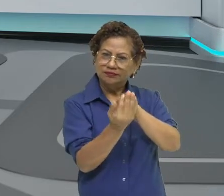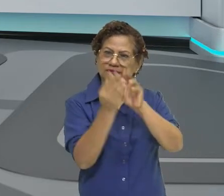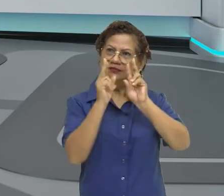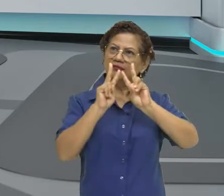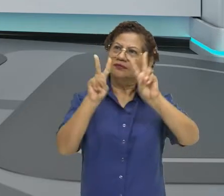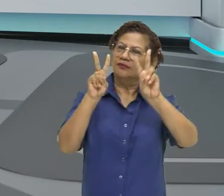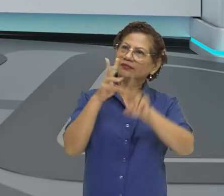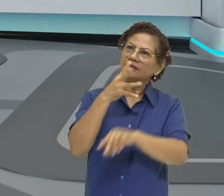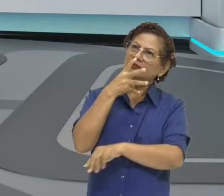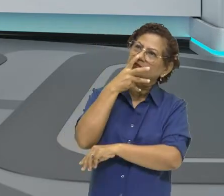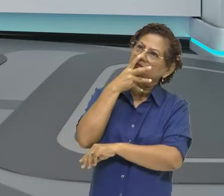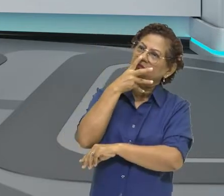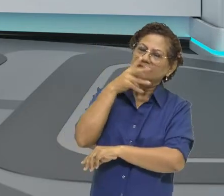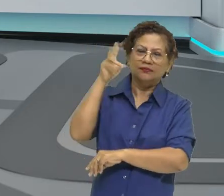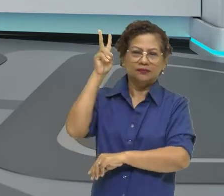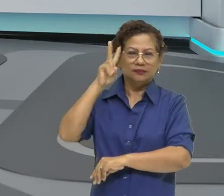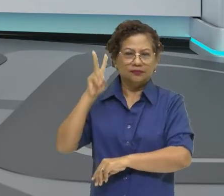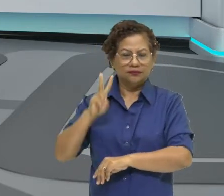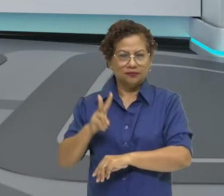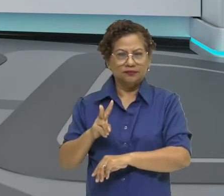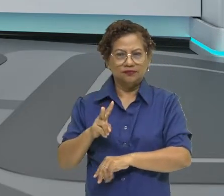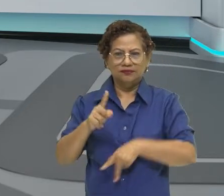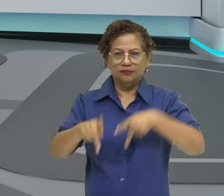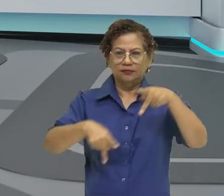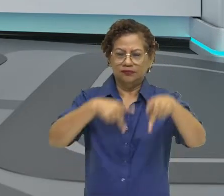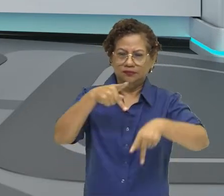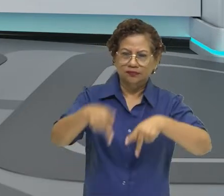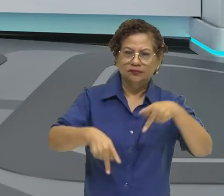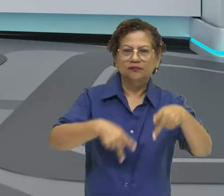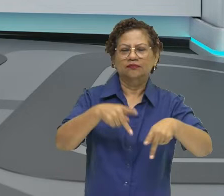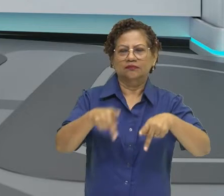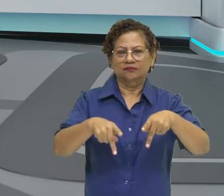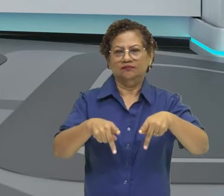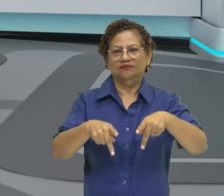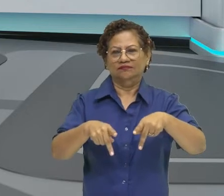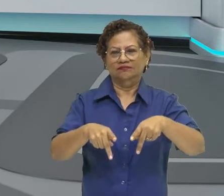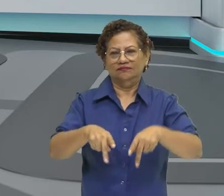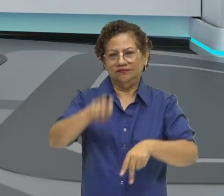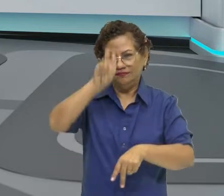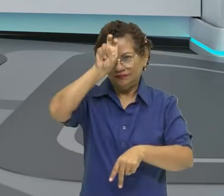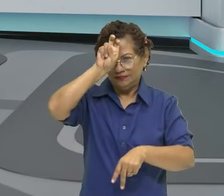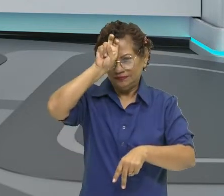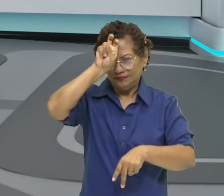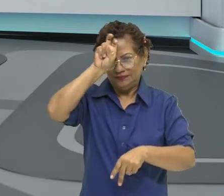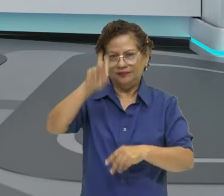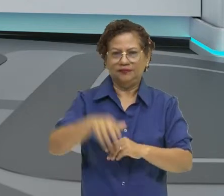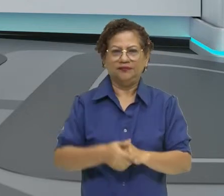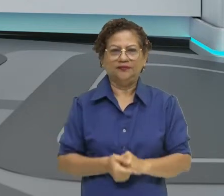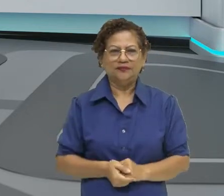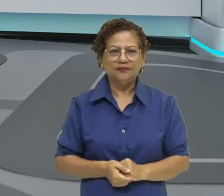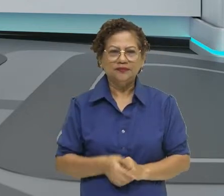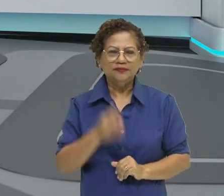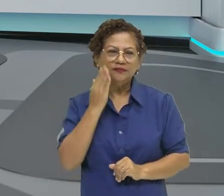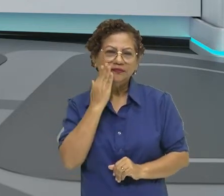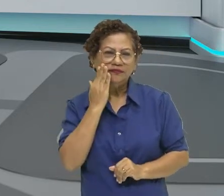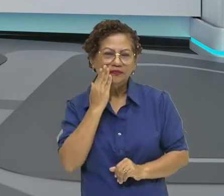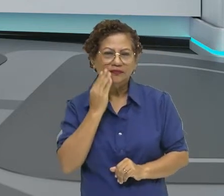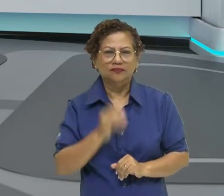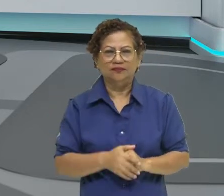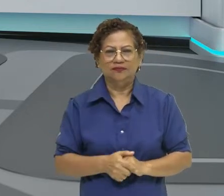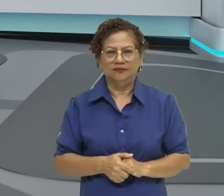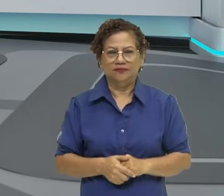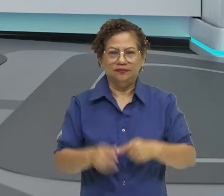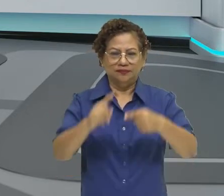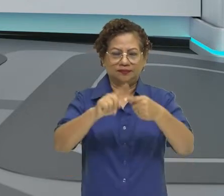povo egípcio. Hoje, essas pirâmides ainda estão de pé. Dá um Google, coloca lá, as pirâmides de Gizé, coloca Quéops,